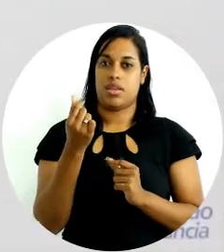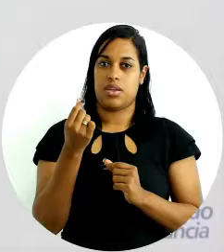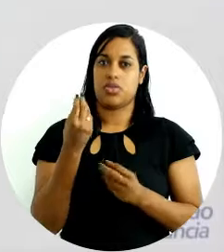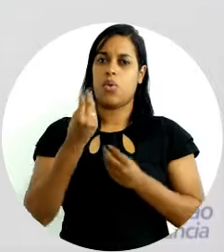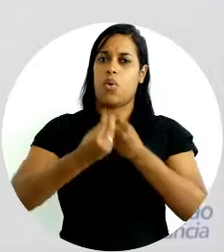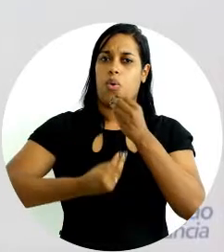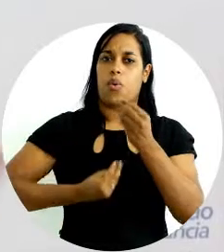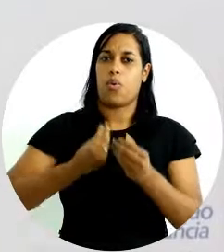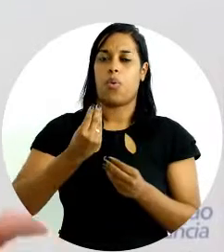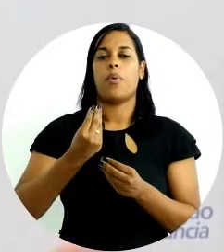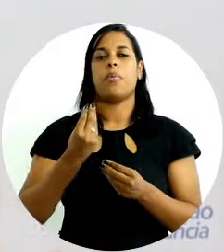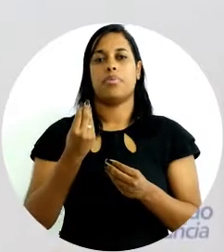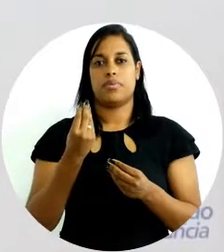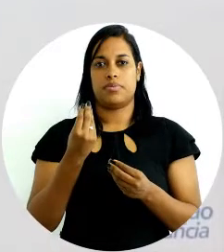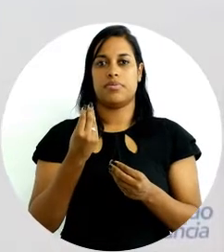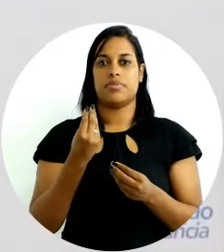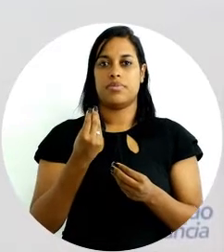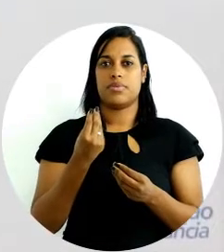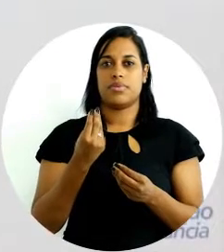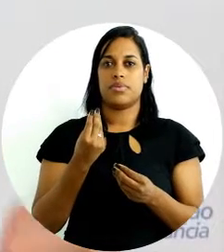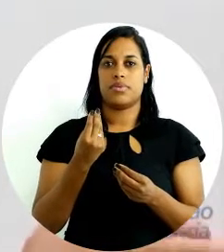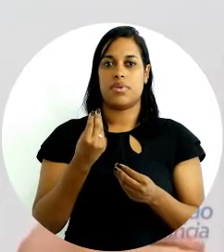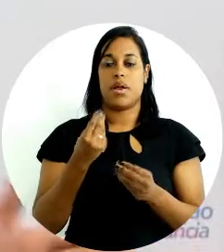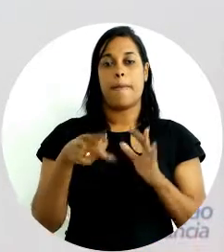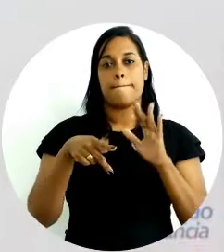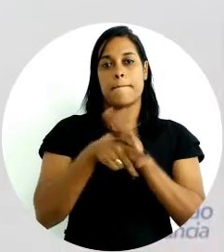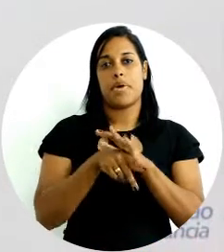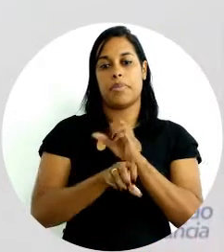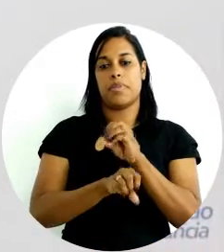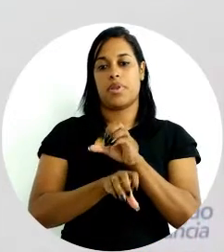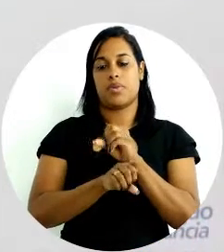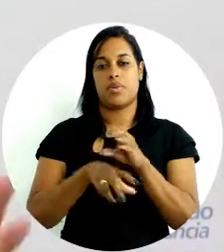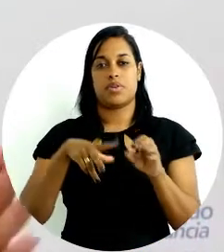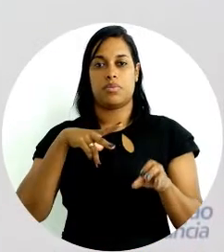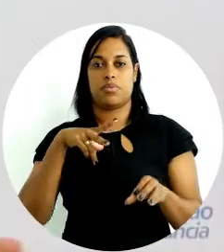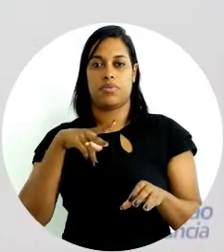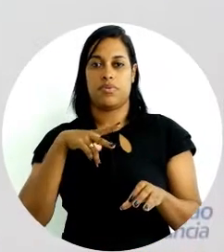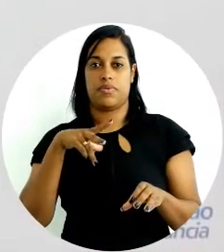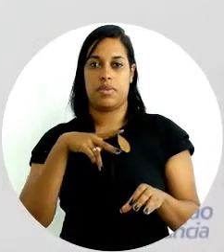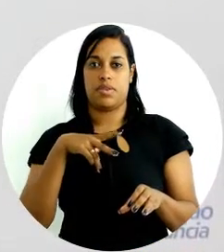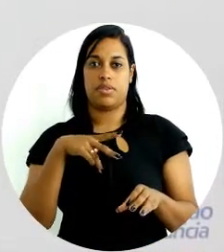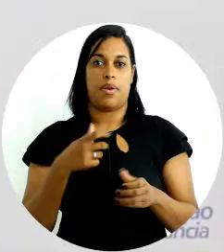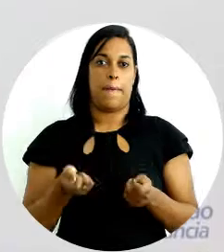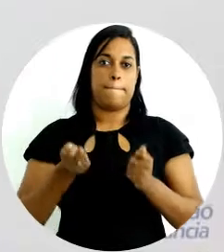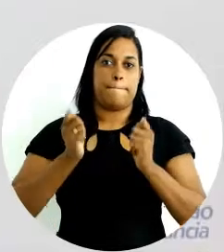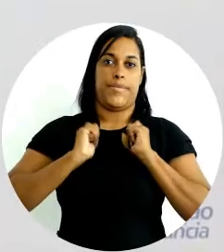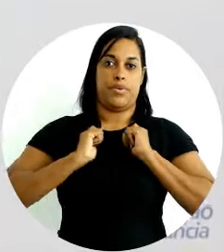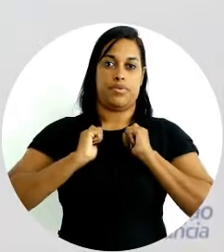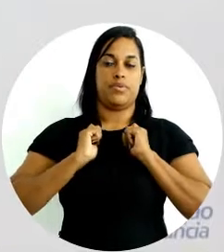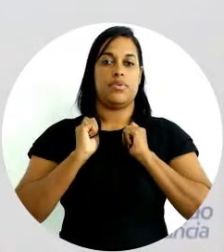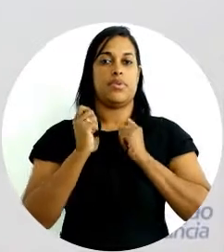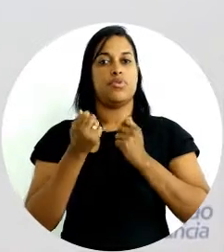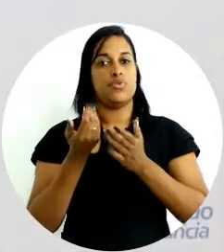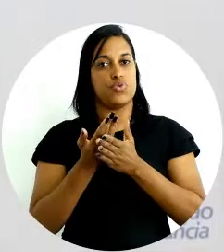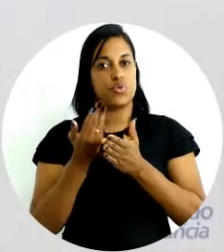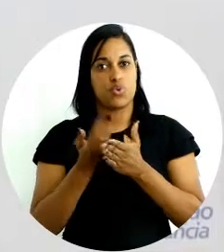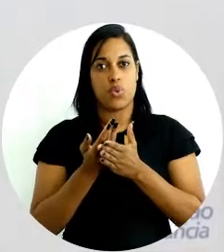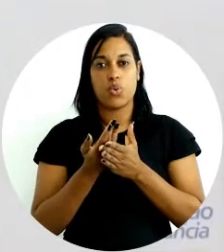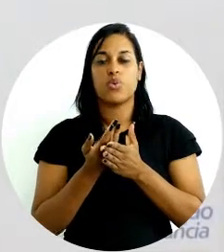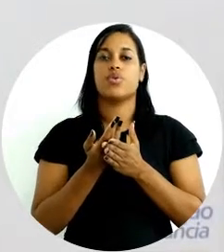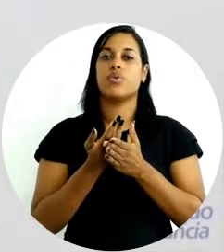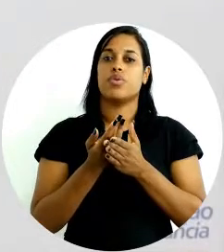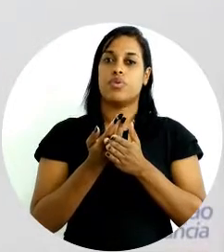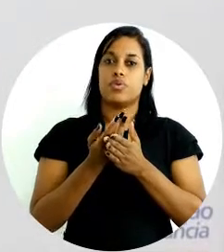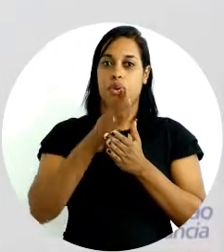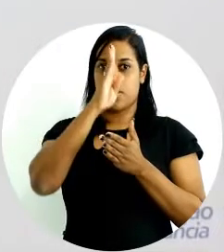né? Como é que se destina para a educação privada? Concedendo bolsas de estudo,